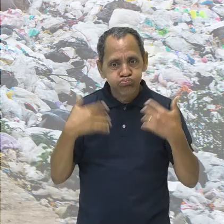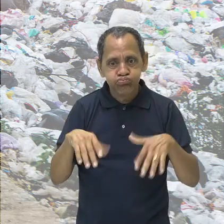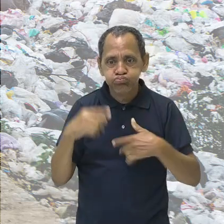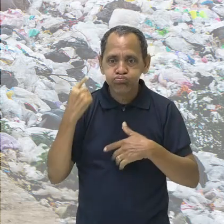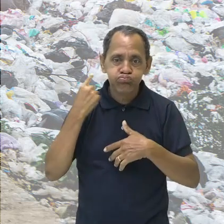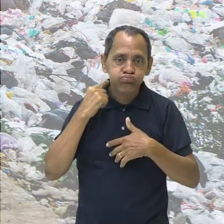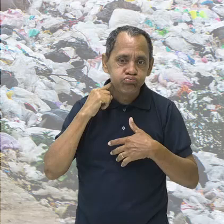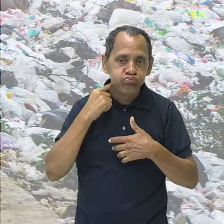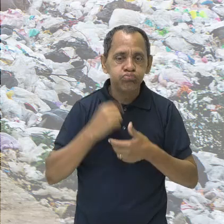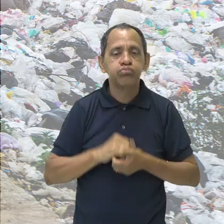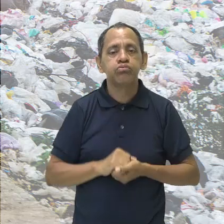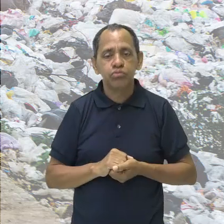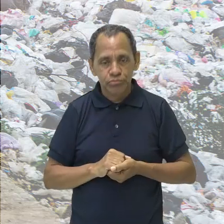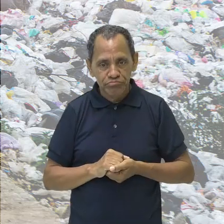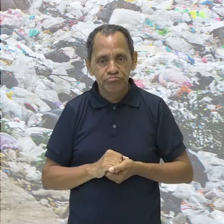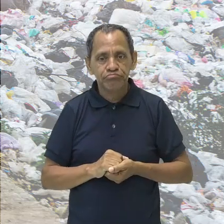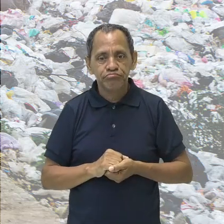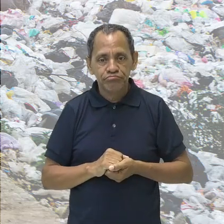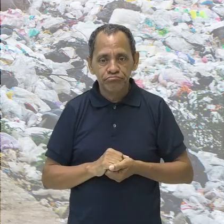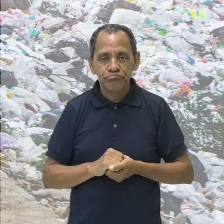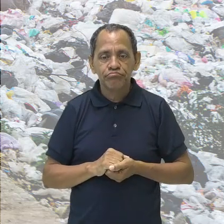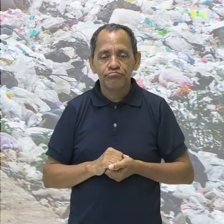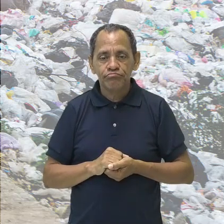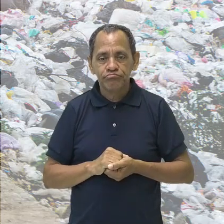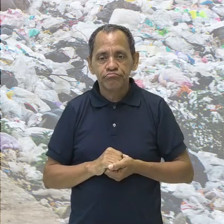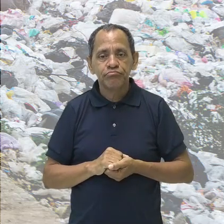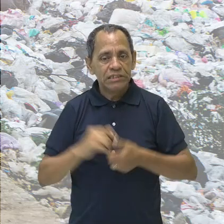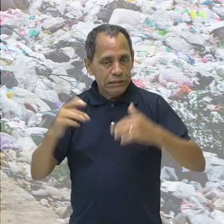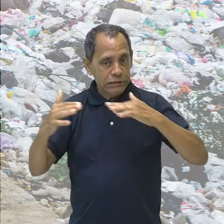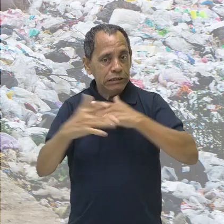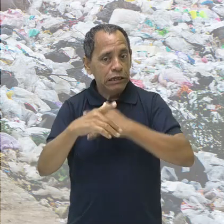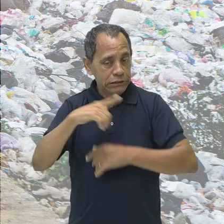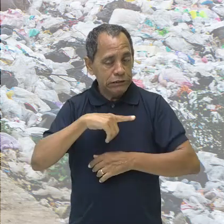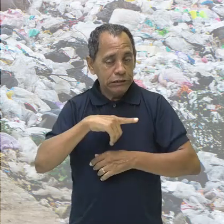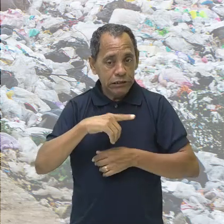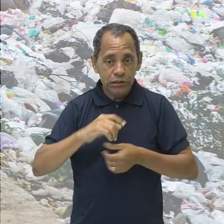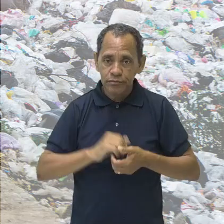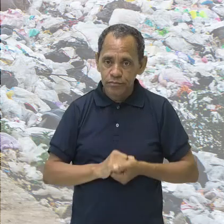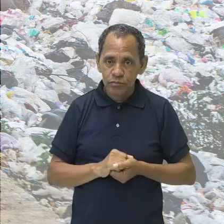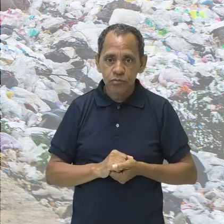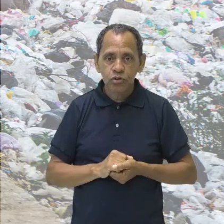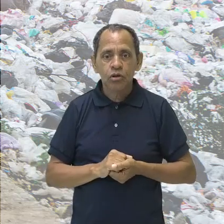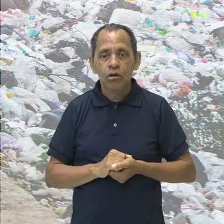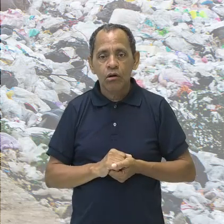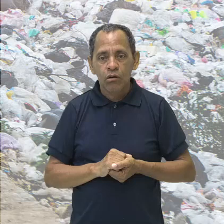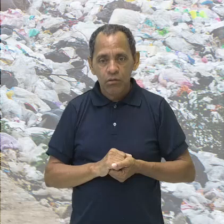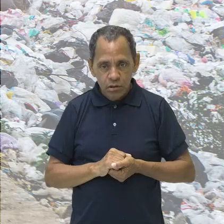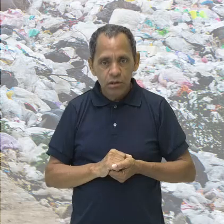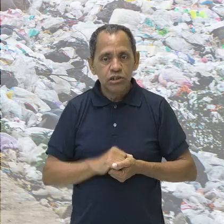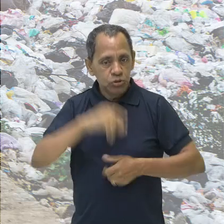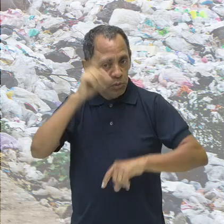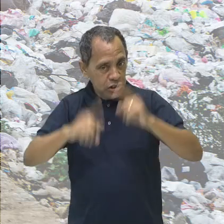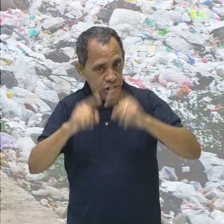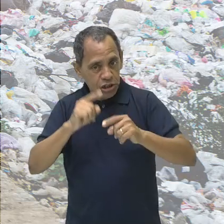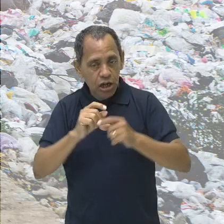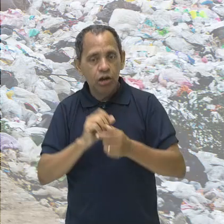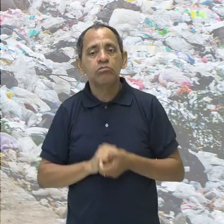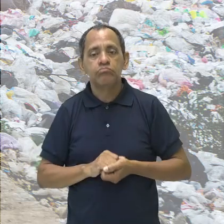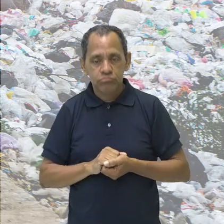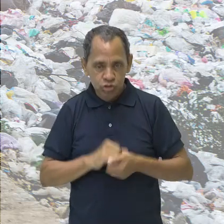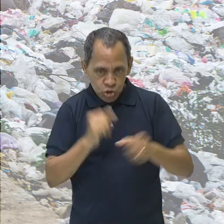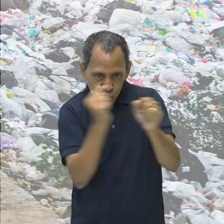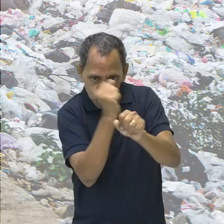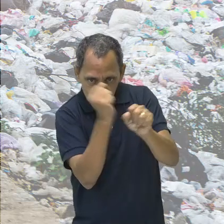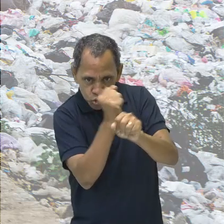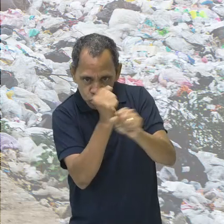sua cidade, ele vai para outro lugar. Mas vamos analisar mais a fundo isso. O lixo, ele vem de resíduos de construção